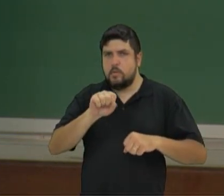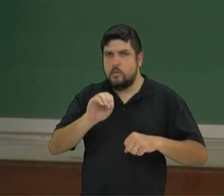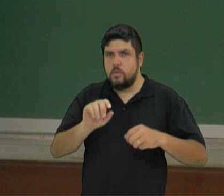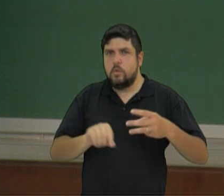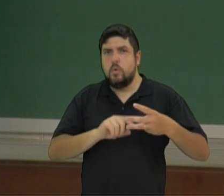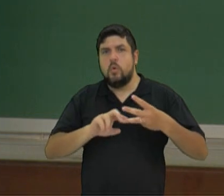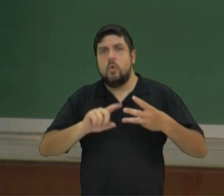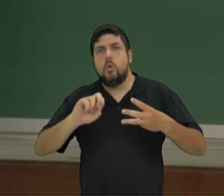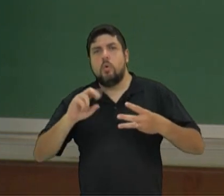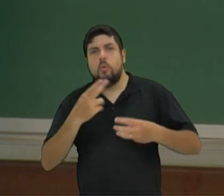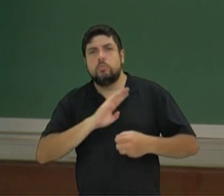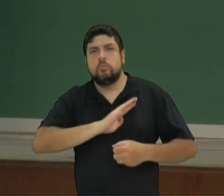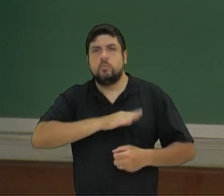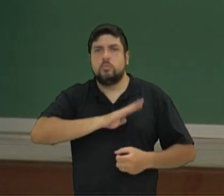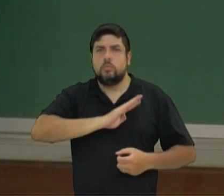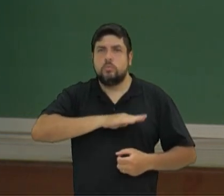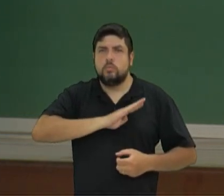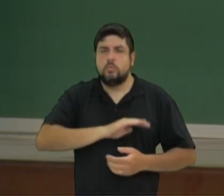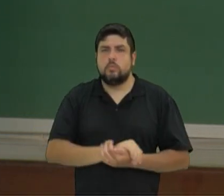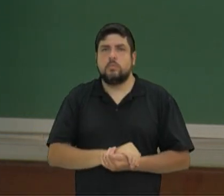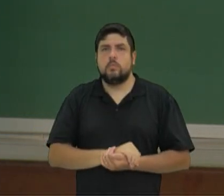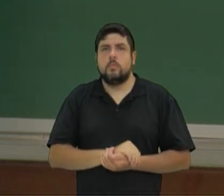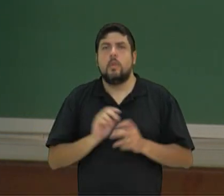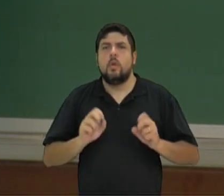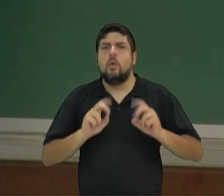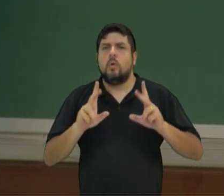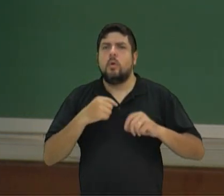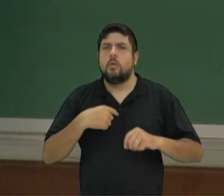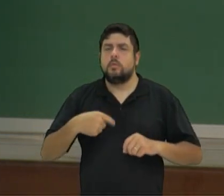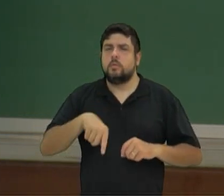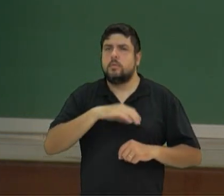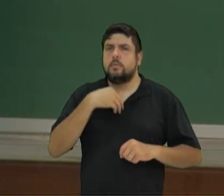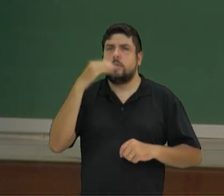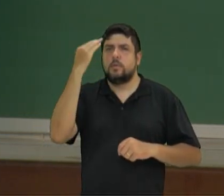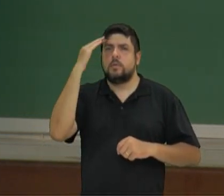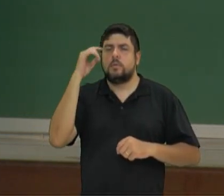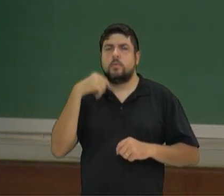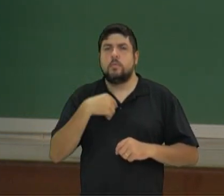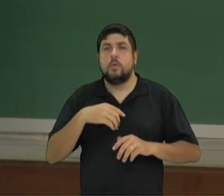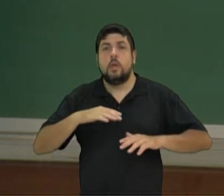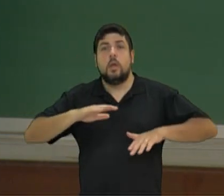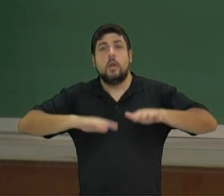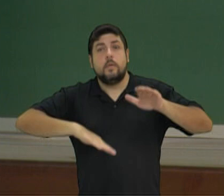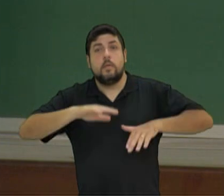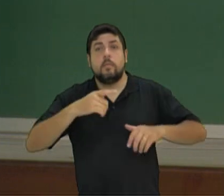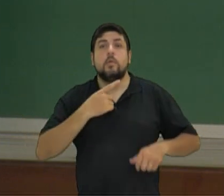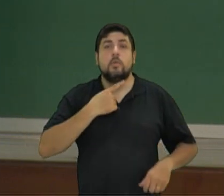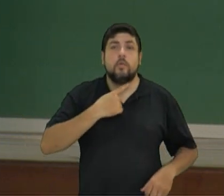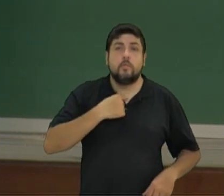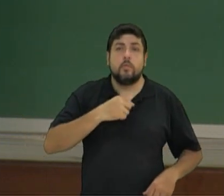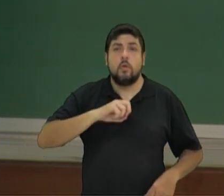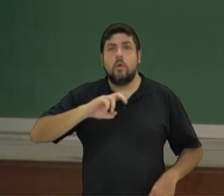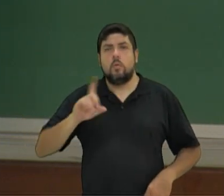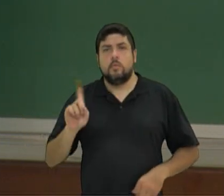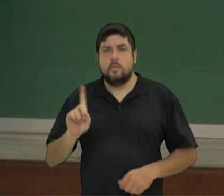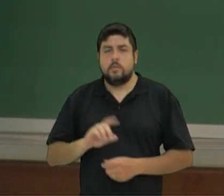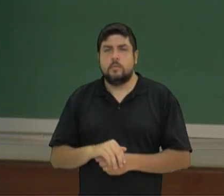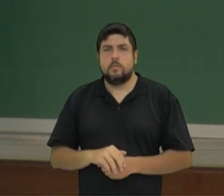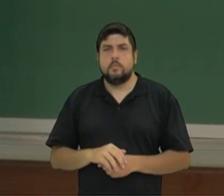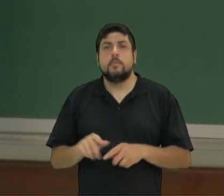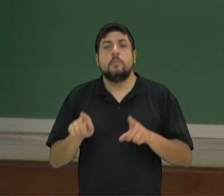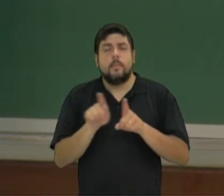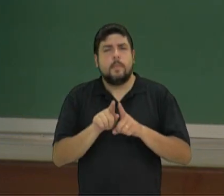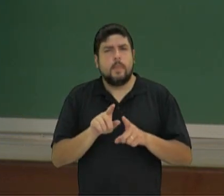cardíaco. E nós entendemos que eles vão contrair dependendo da nossa vontade ou não. E vimos